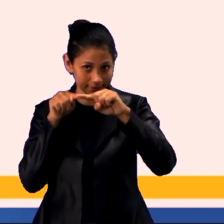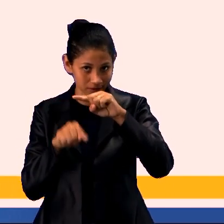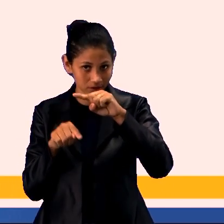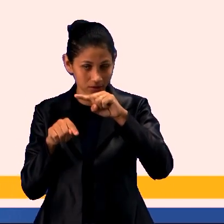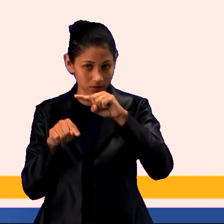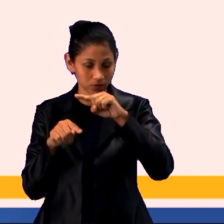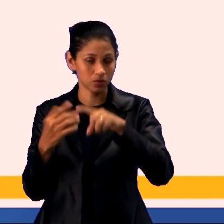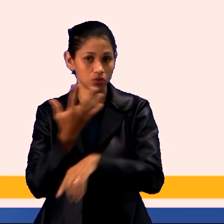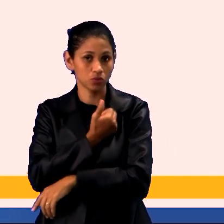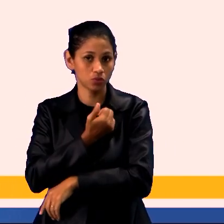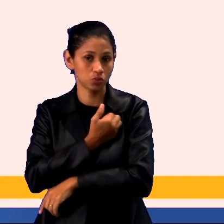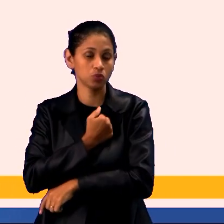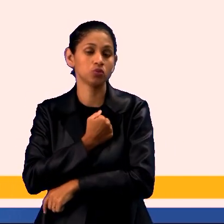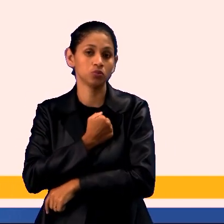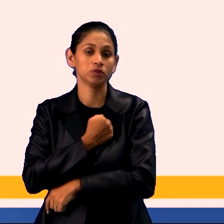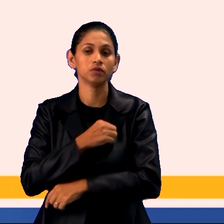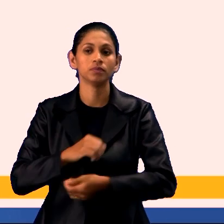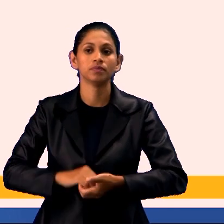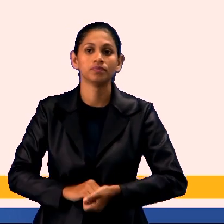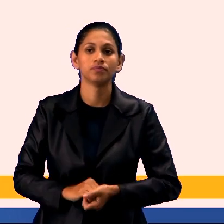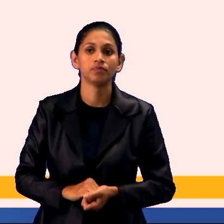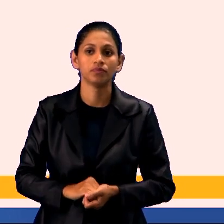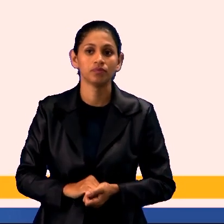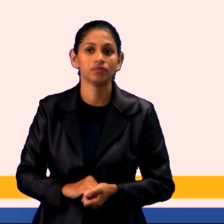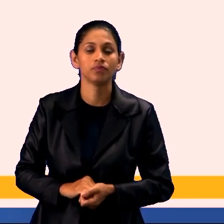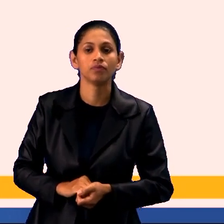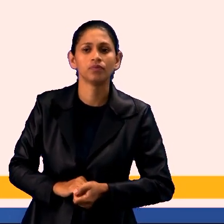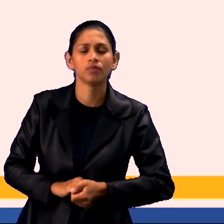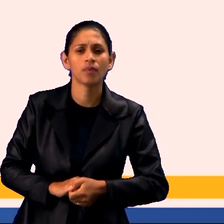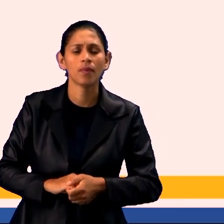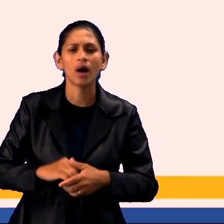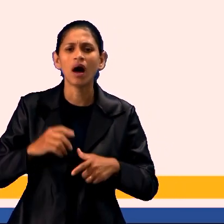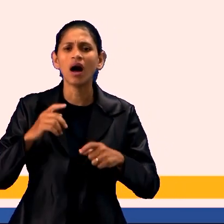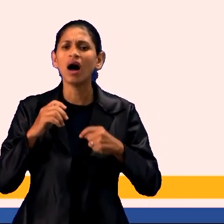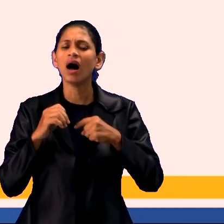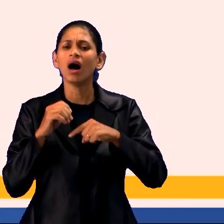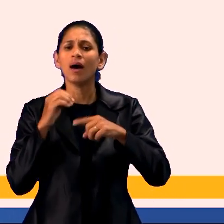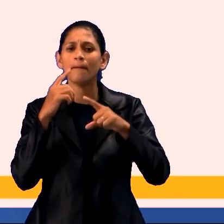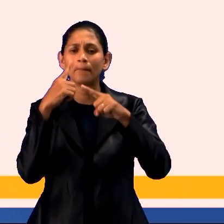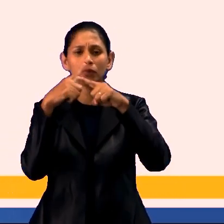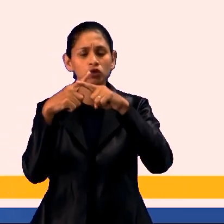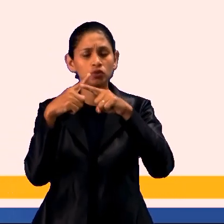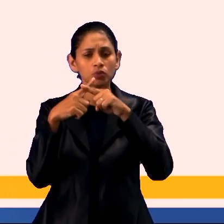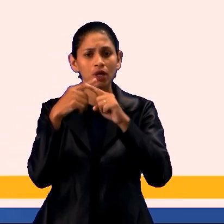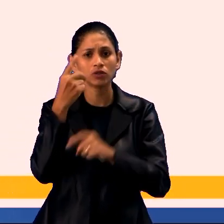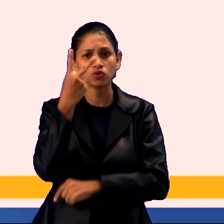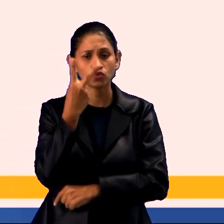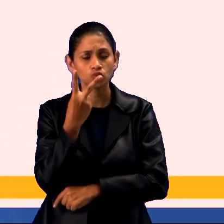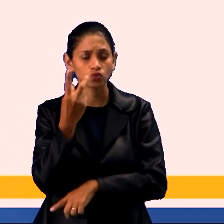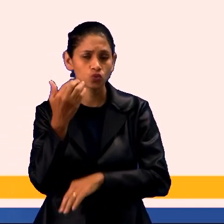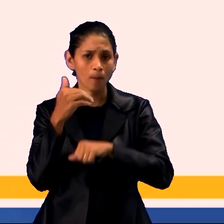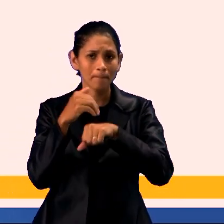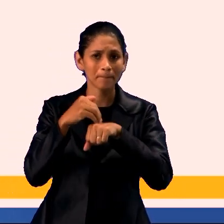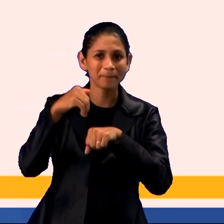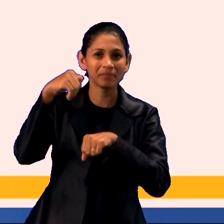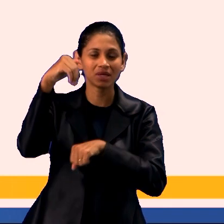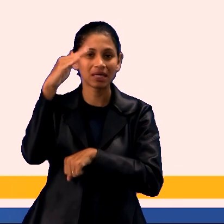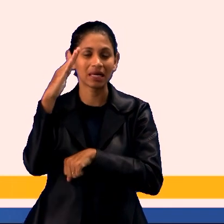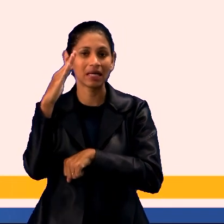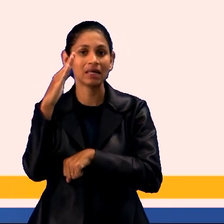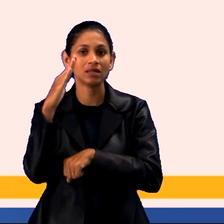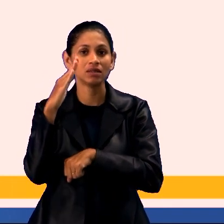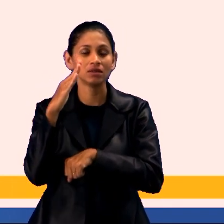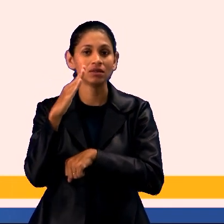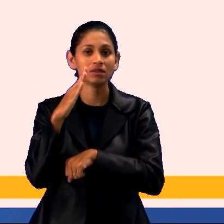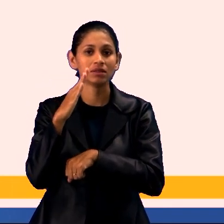multiplicar frações, 2 ou mais frações, o que nós podemos fazer? Percebam que eu tenho 3 sétimos e